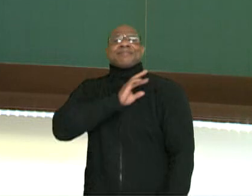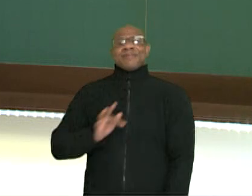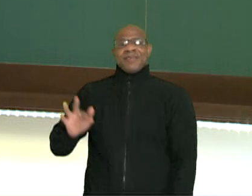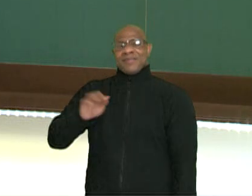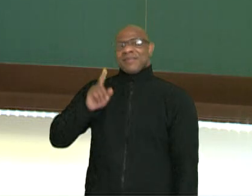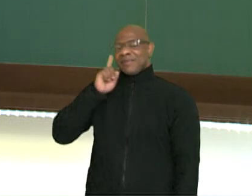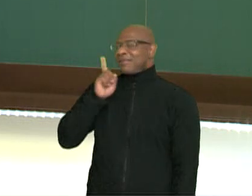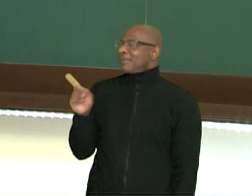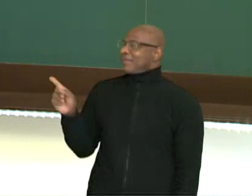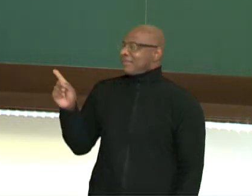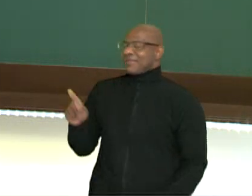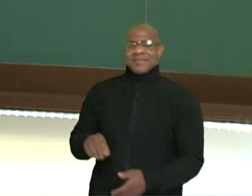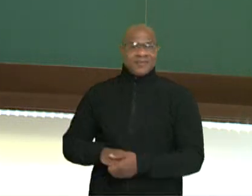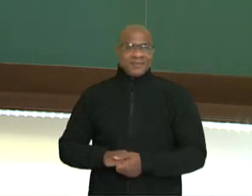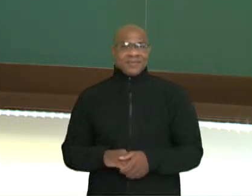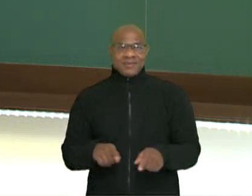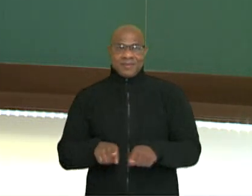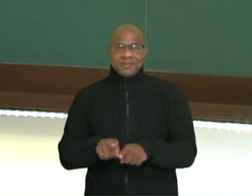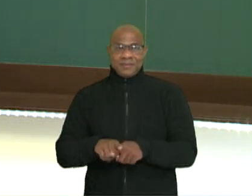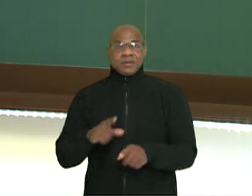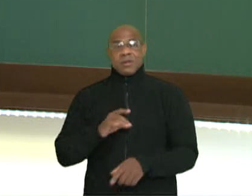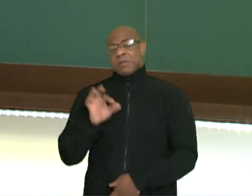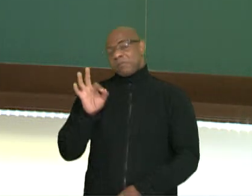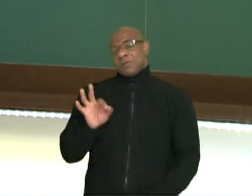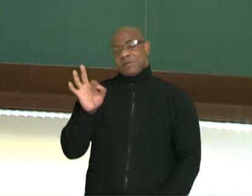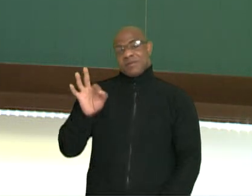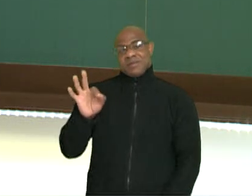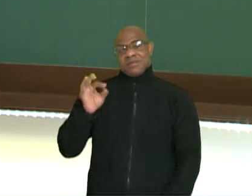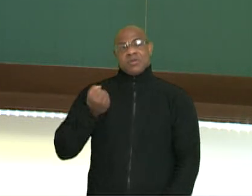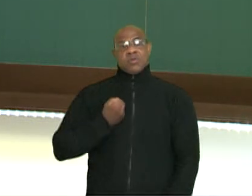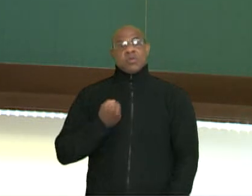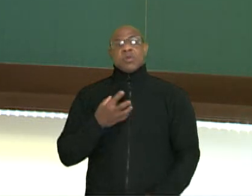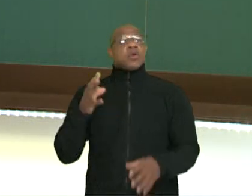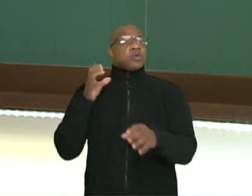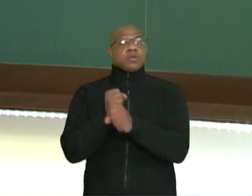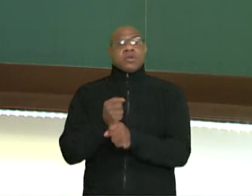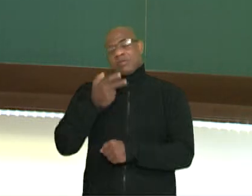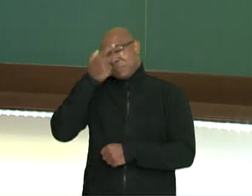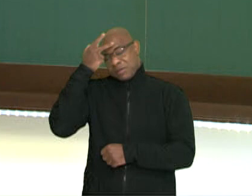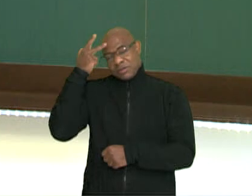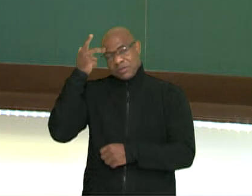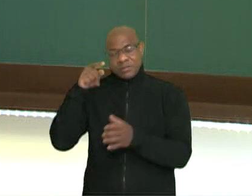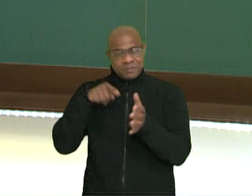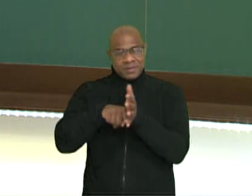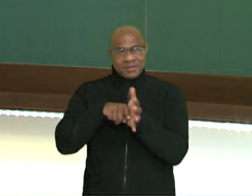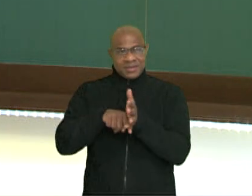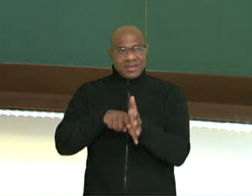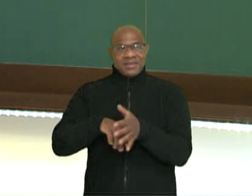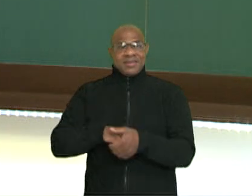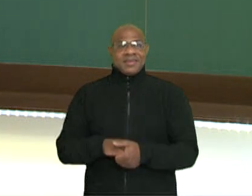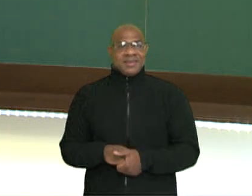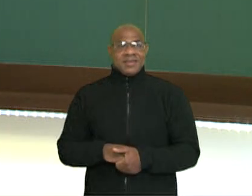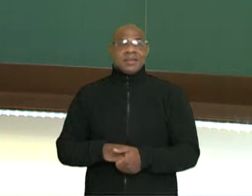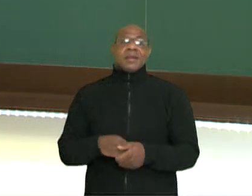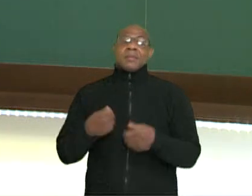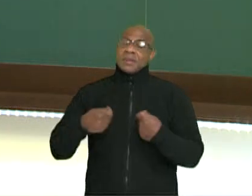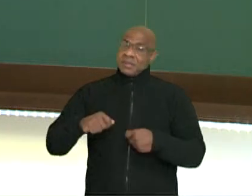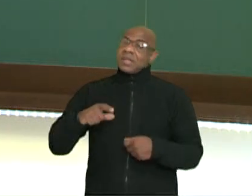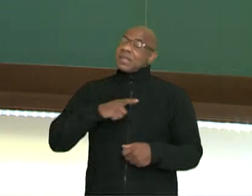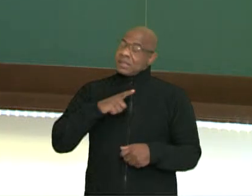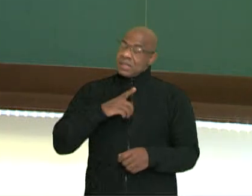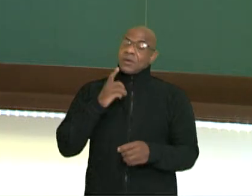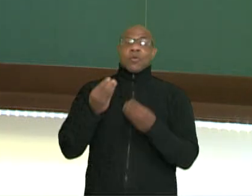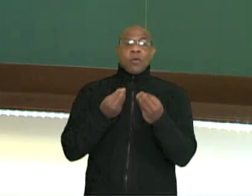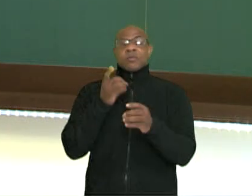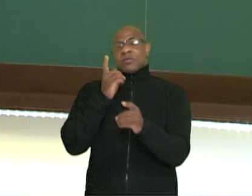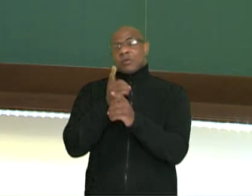representado apenas com as porcentagens e aqui o número total de pessoas pesquisadas, ó. Então você tem como descobrir